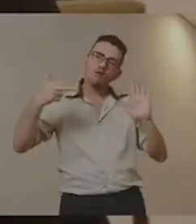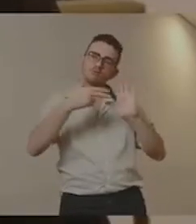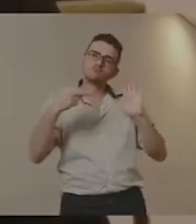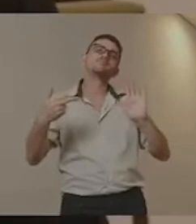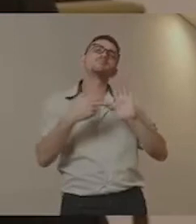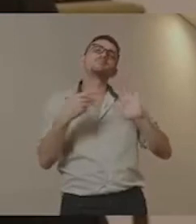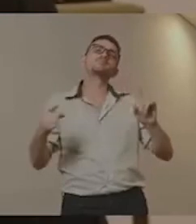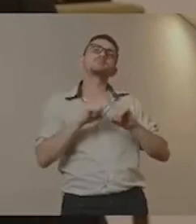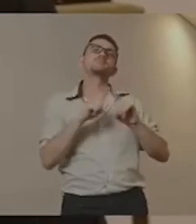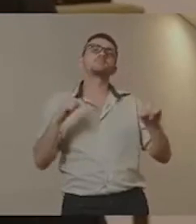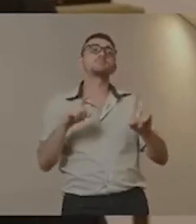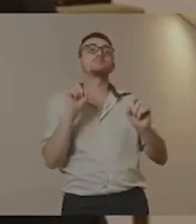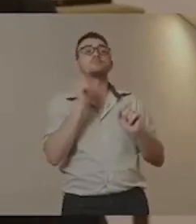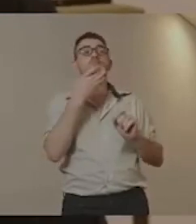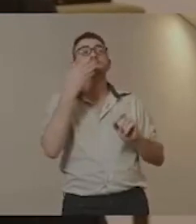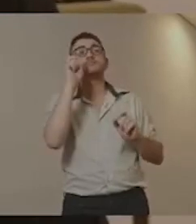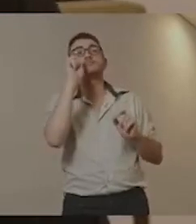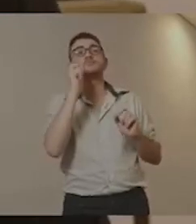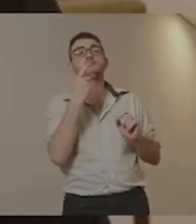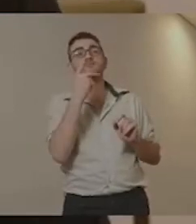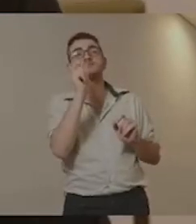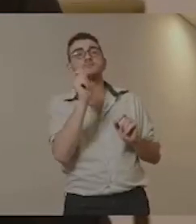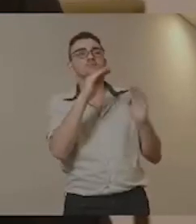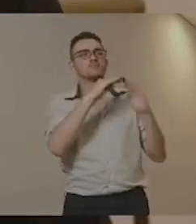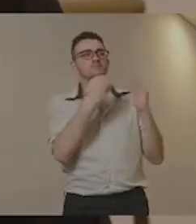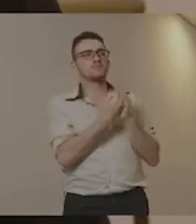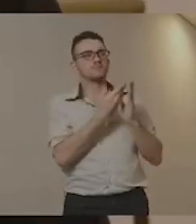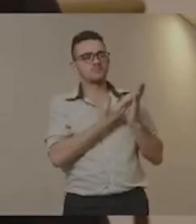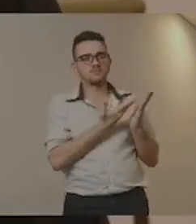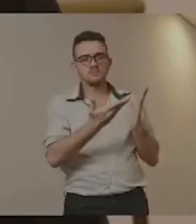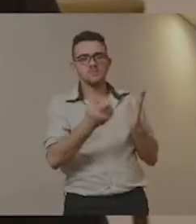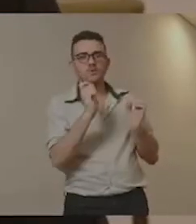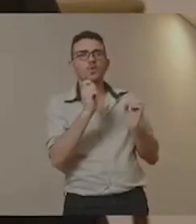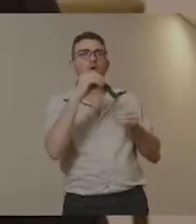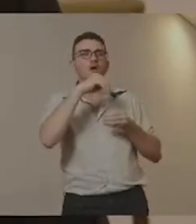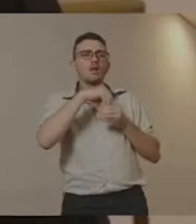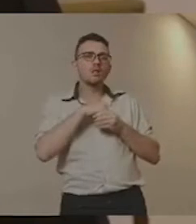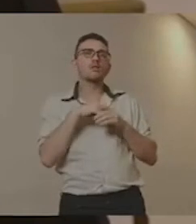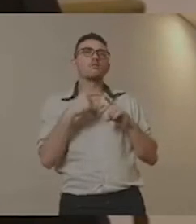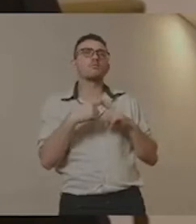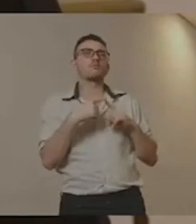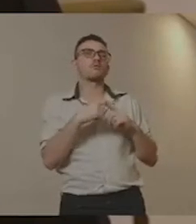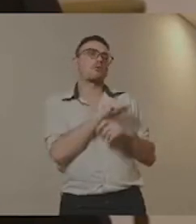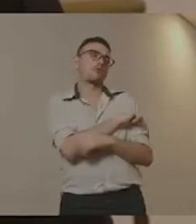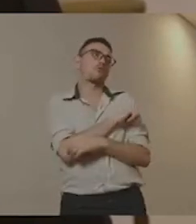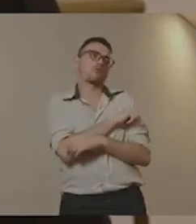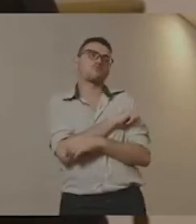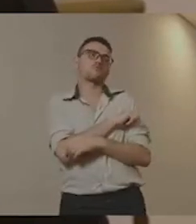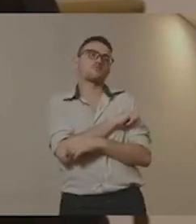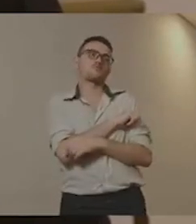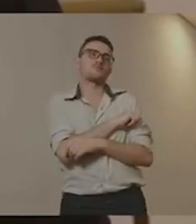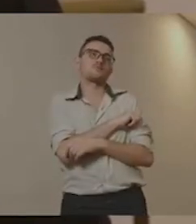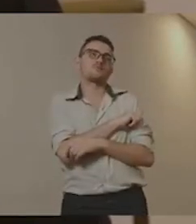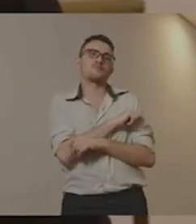melhor do que falar da escola para a escola do que quem está aqui dentro, do que o aluno. Então, assim, uma coisa que eu quero trazer